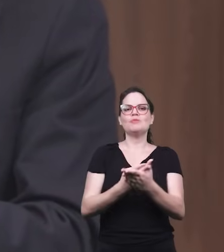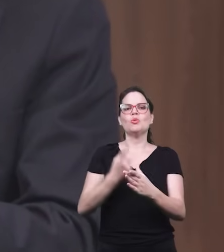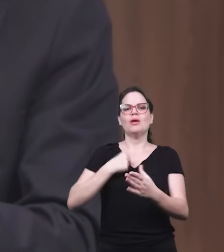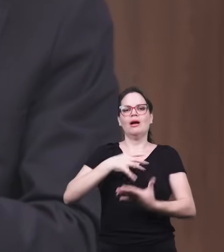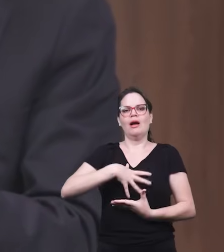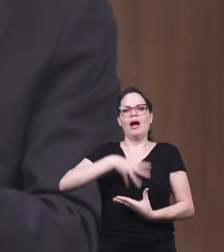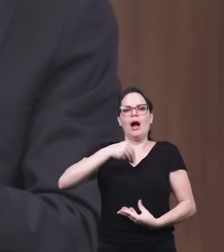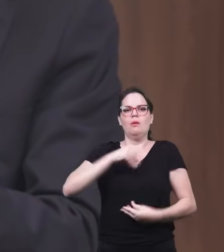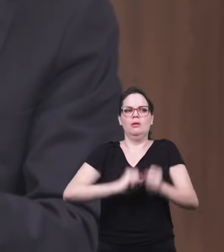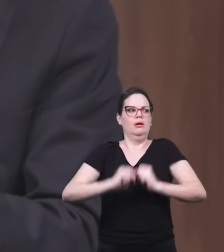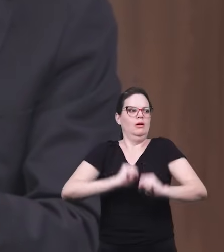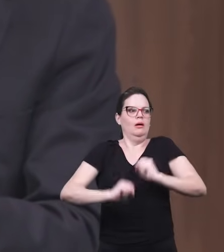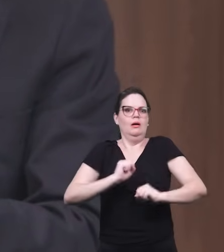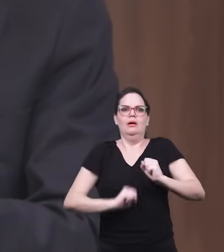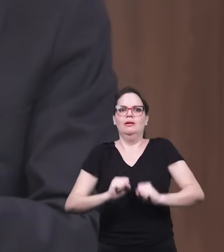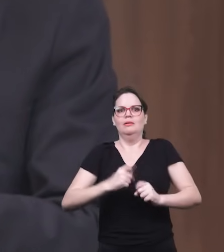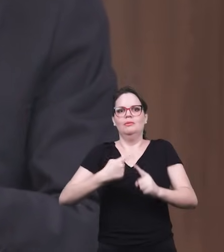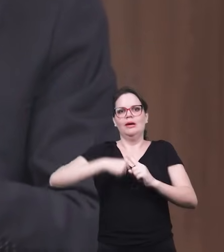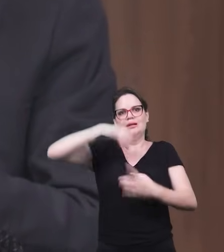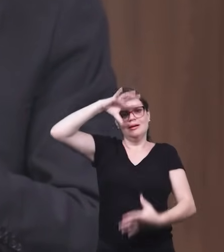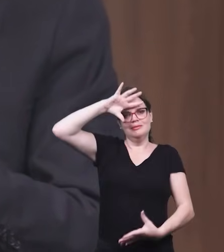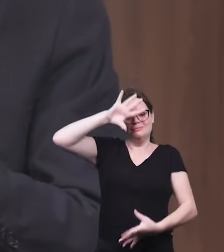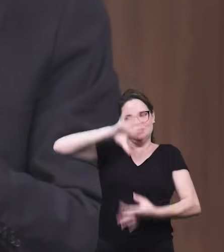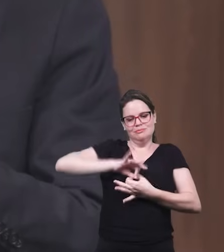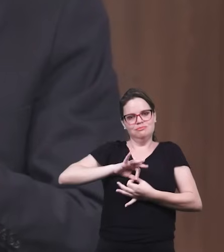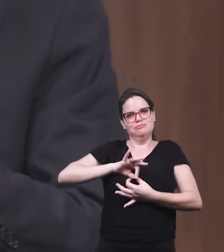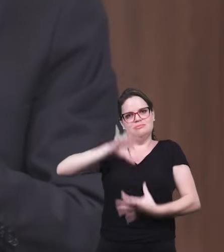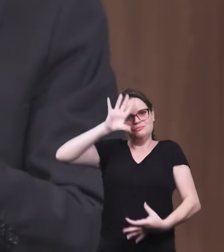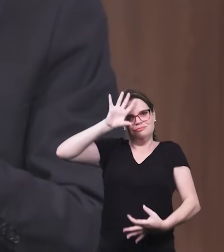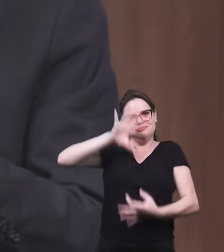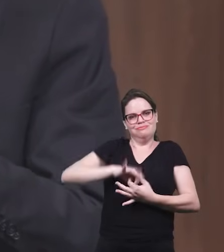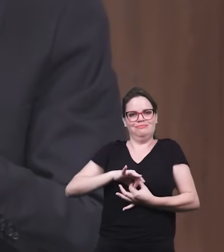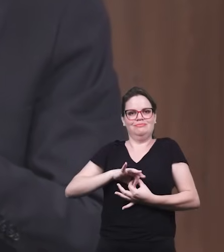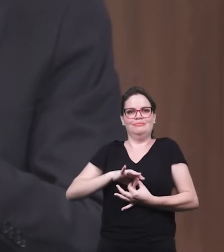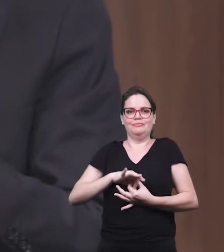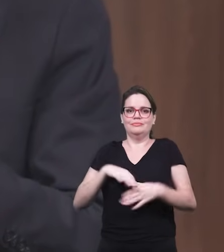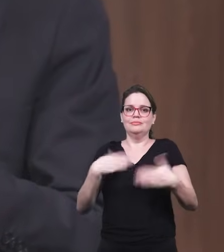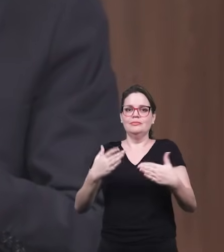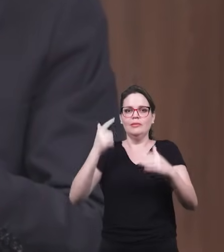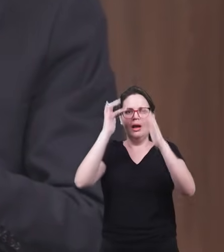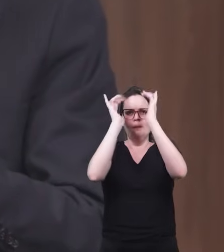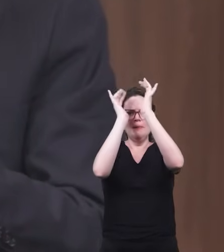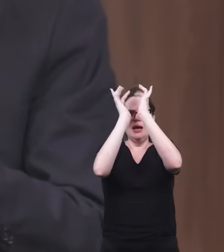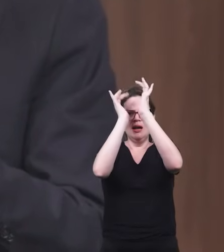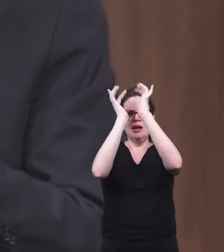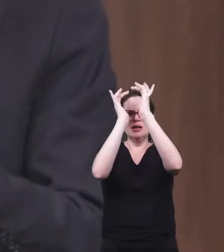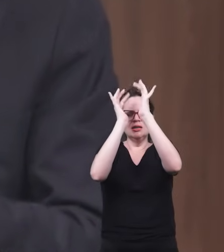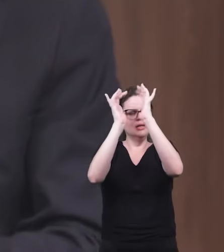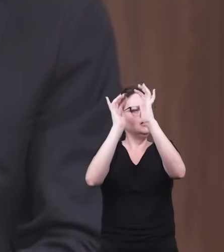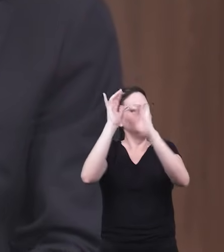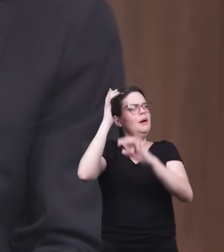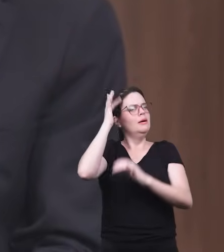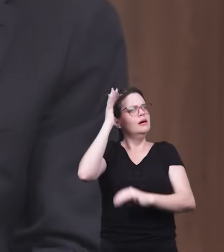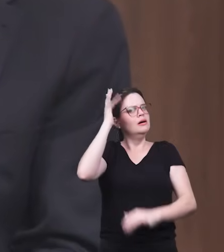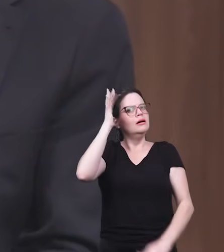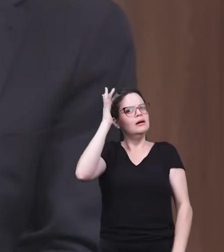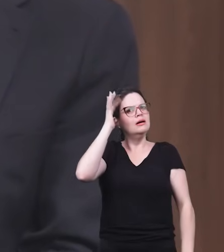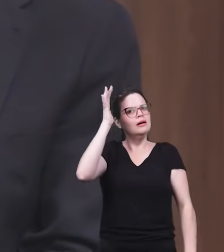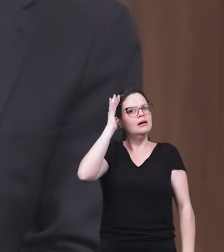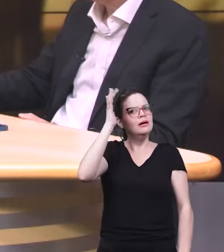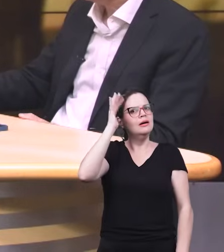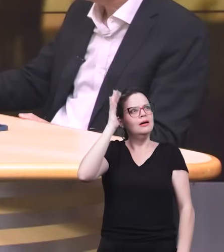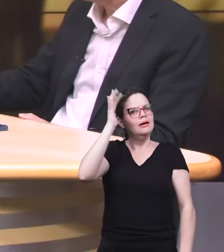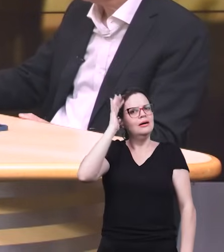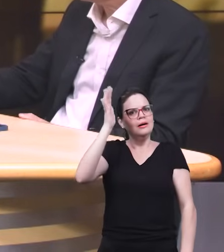O homem também está tudo interligado. Então, essa mente agitada, essa mente que não para, essa mente que quer consumir. Porque no